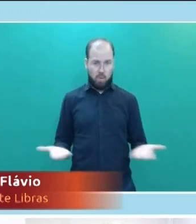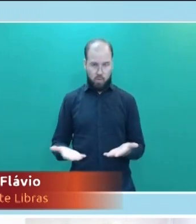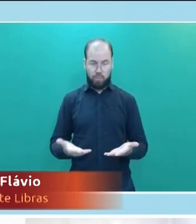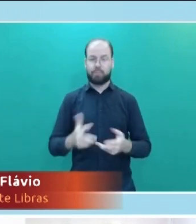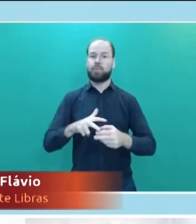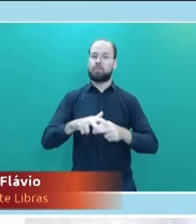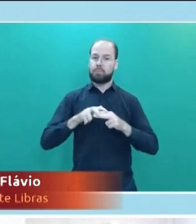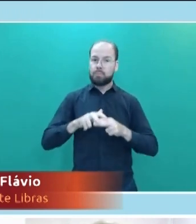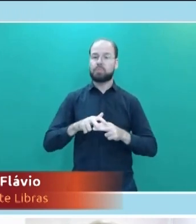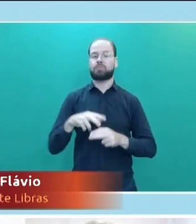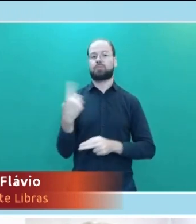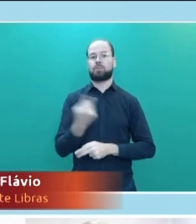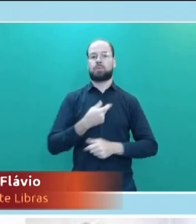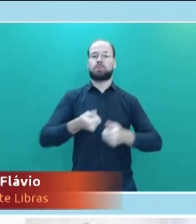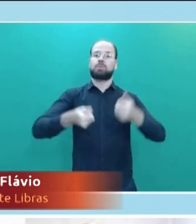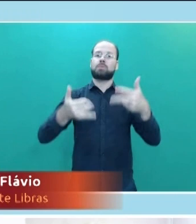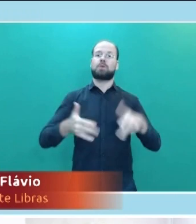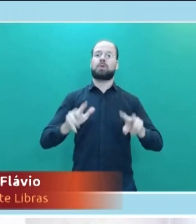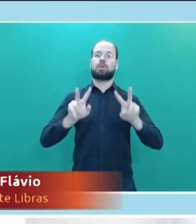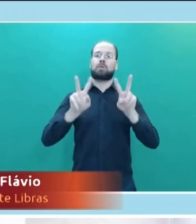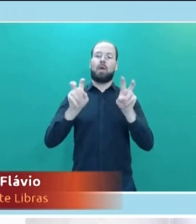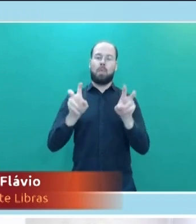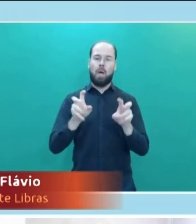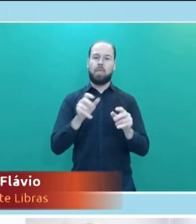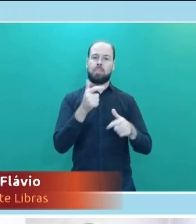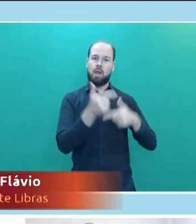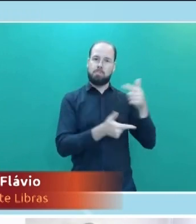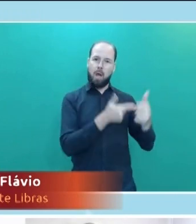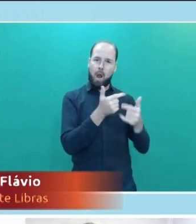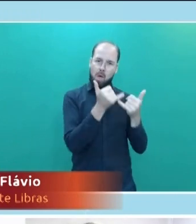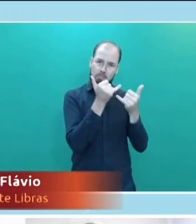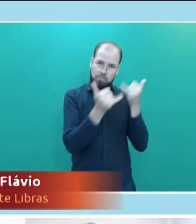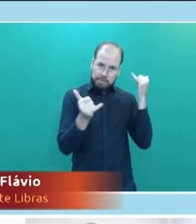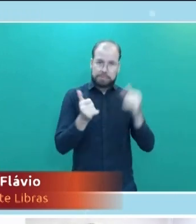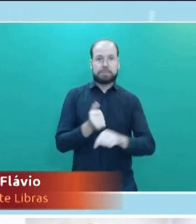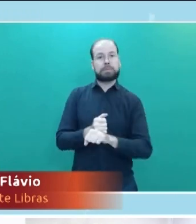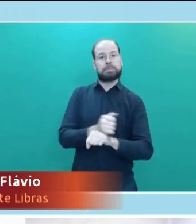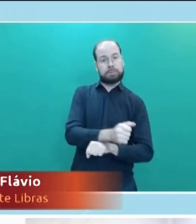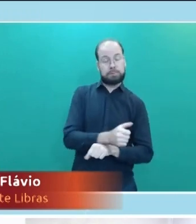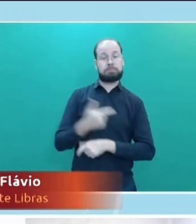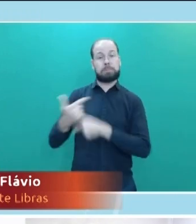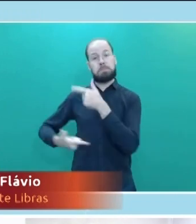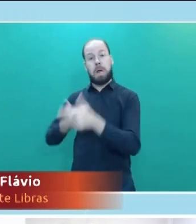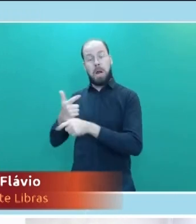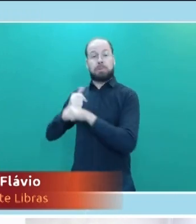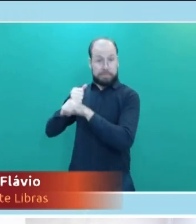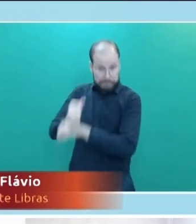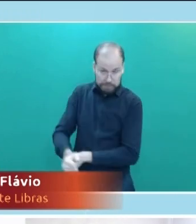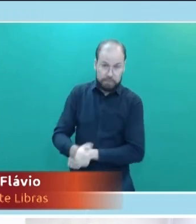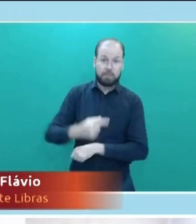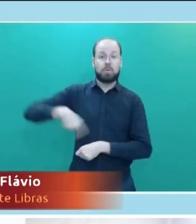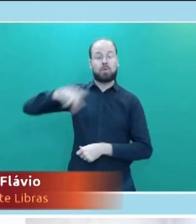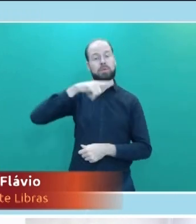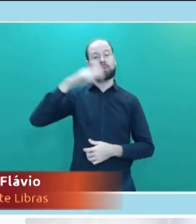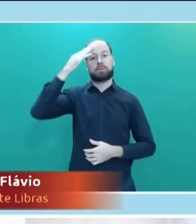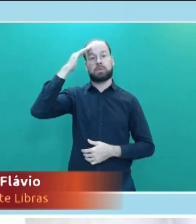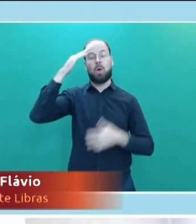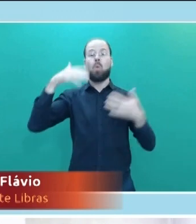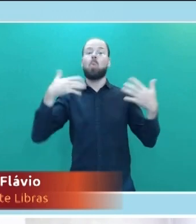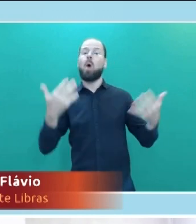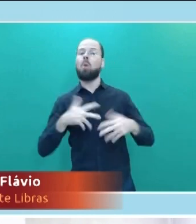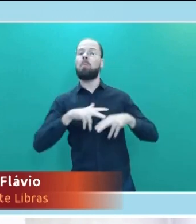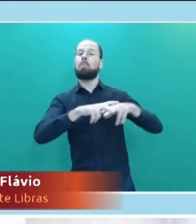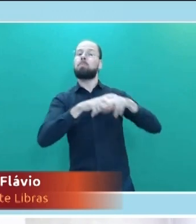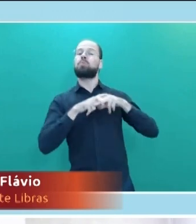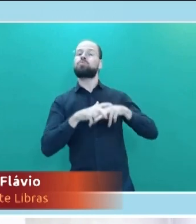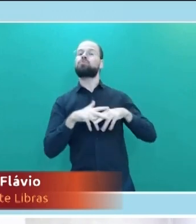trabalho análogo à escravidão, ou trabalho escravo, de uma forma mais simples, né? Para que a gente possa entender as raízes desse problema, como que a